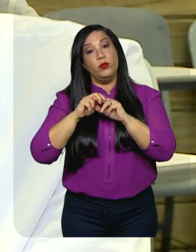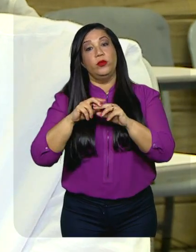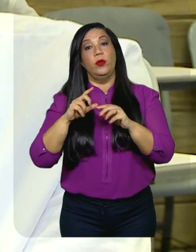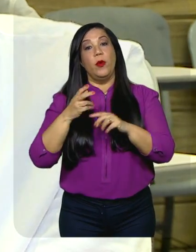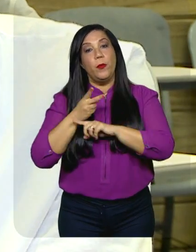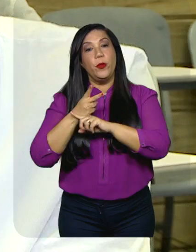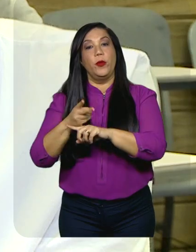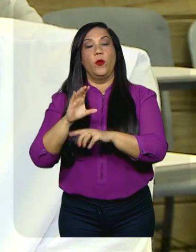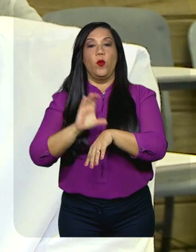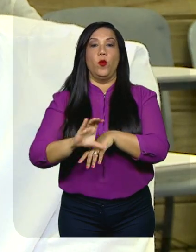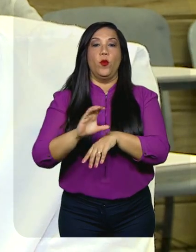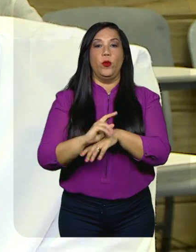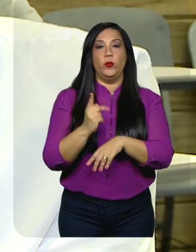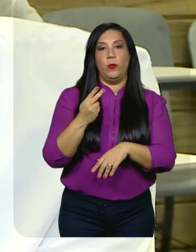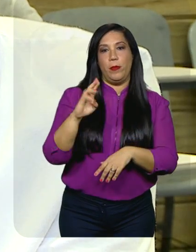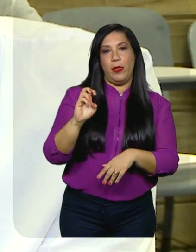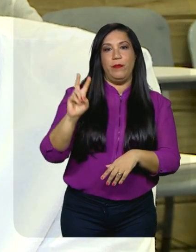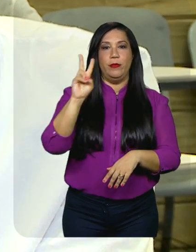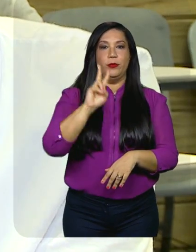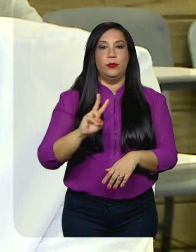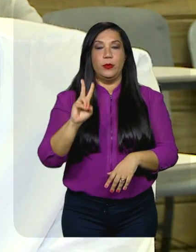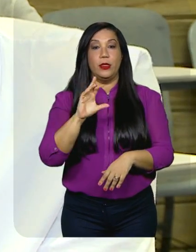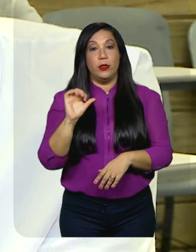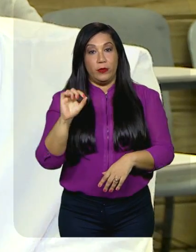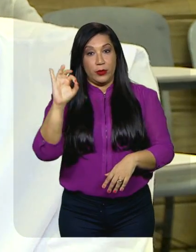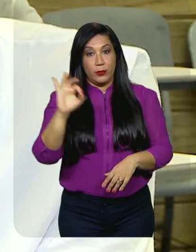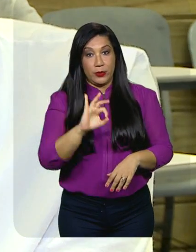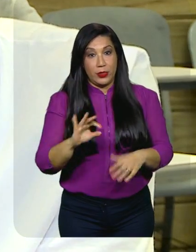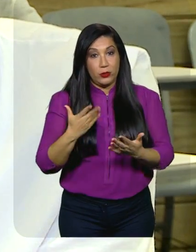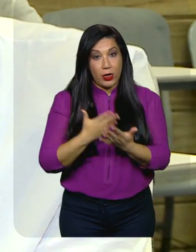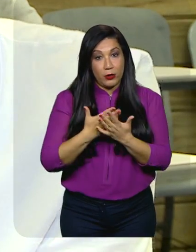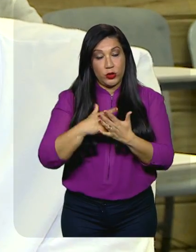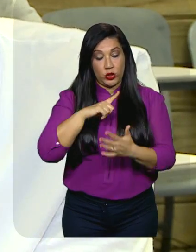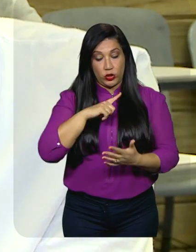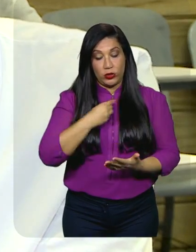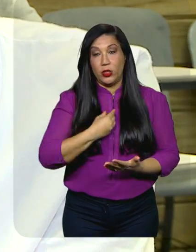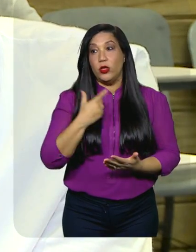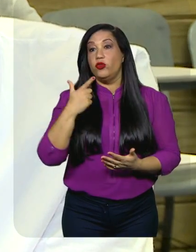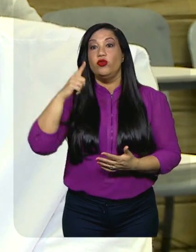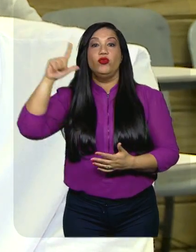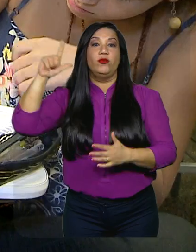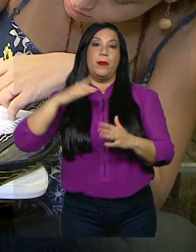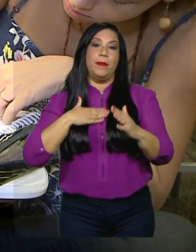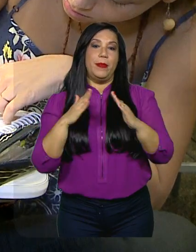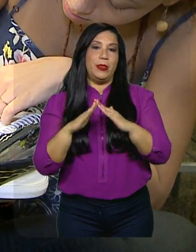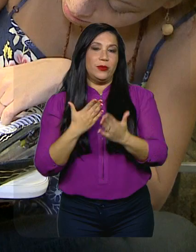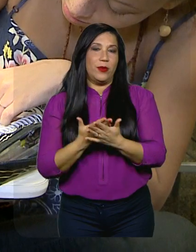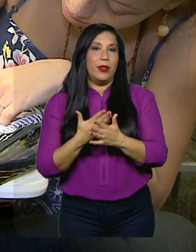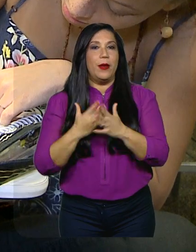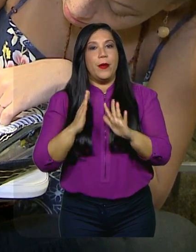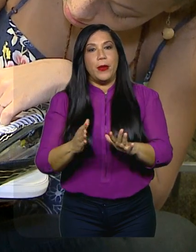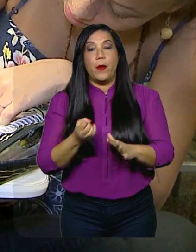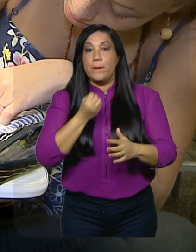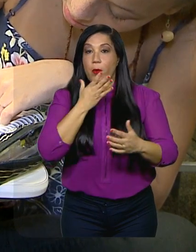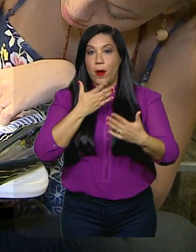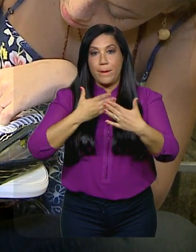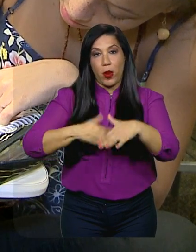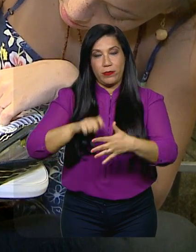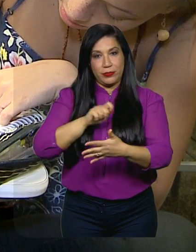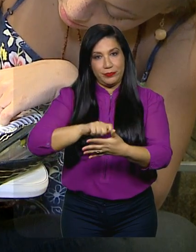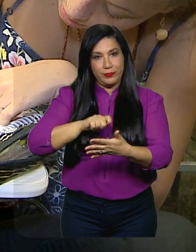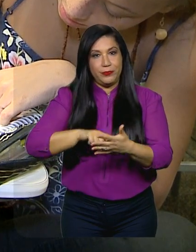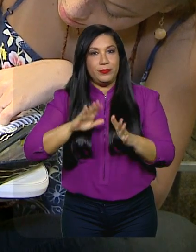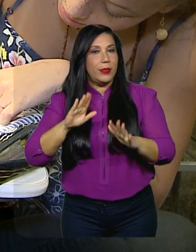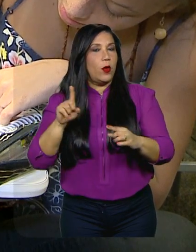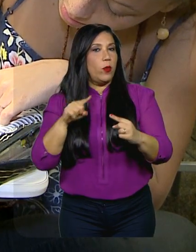um curso pré-vestibular. 90% das aulas que eu tenho aqui eu não tive na minha escola. Fazer uma boa prova acaba